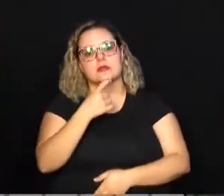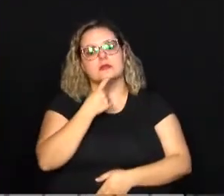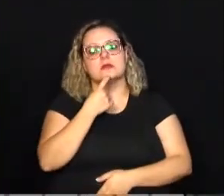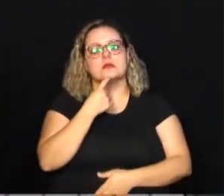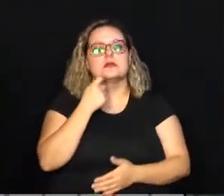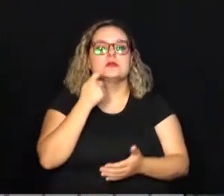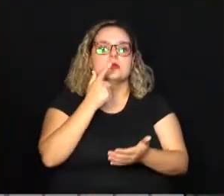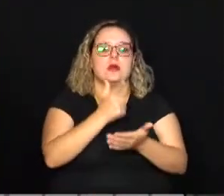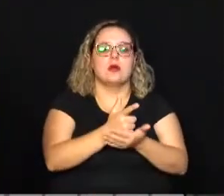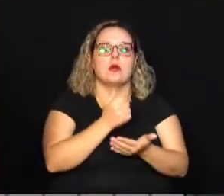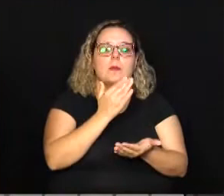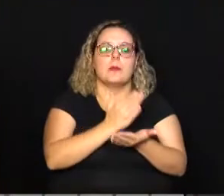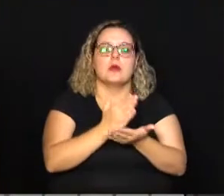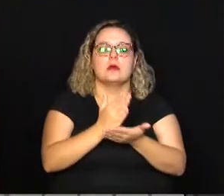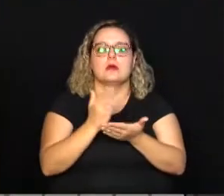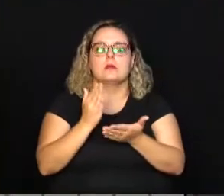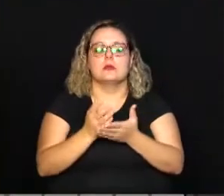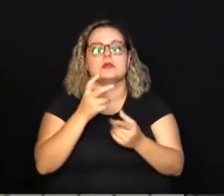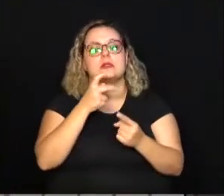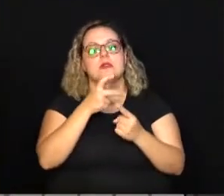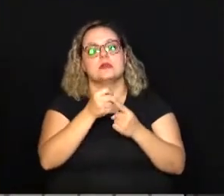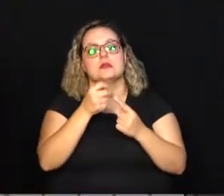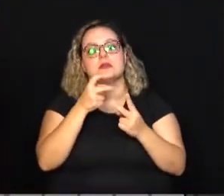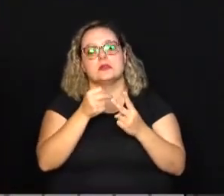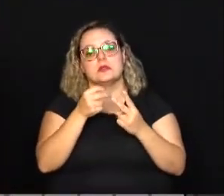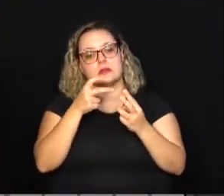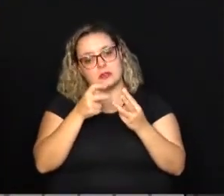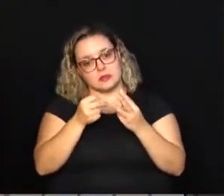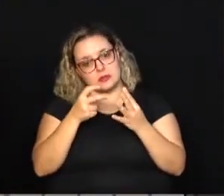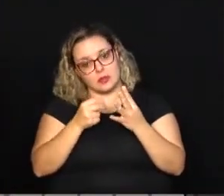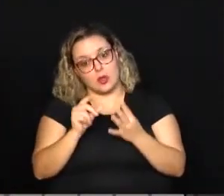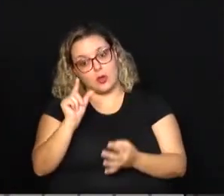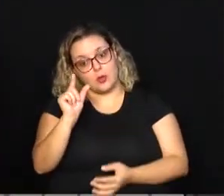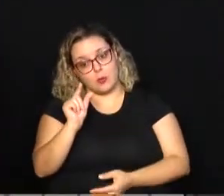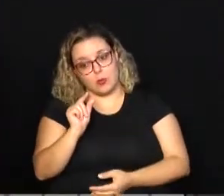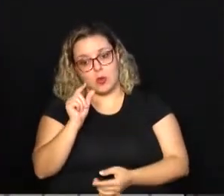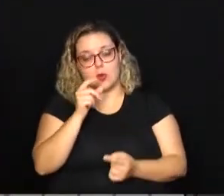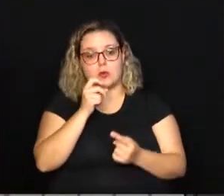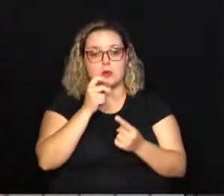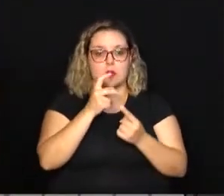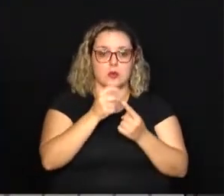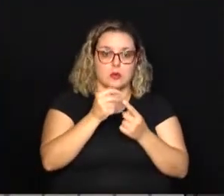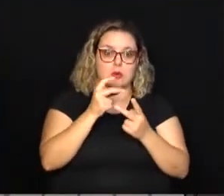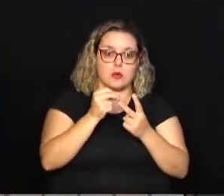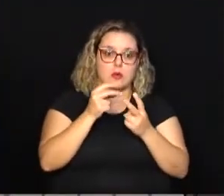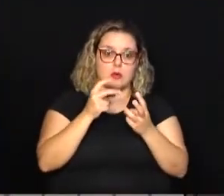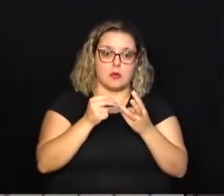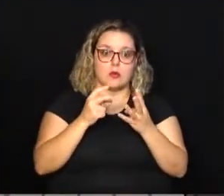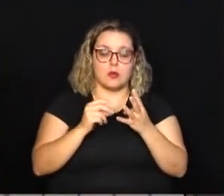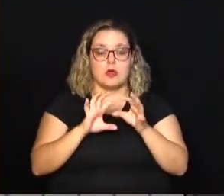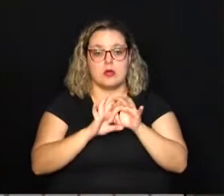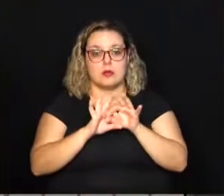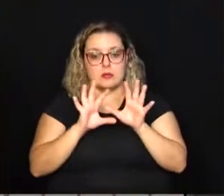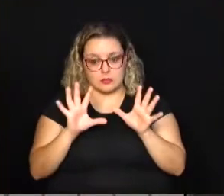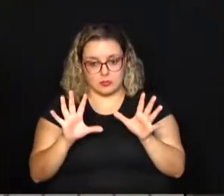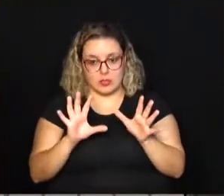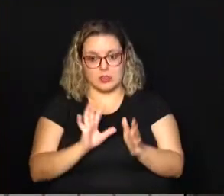de vacinas. Eu sei que nós temos aí poucas vacinas que são disponibilizadas,